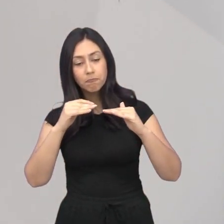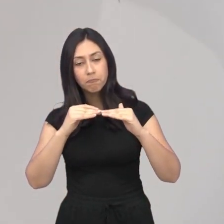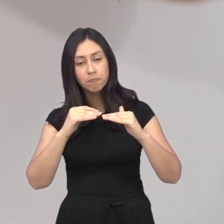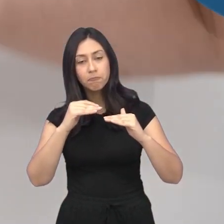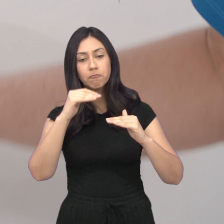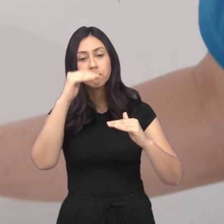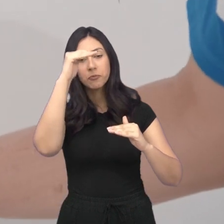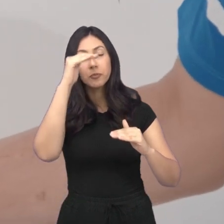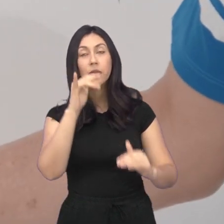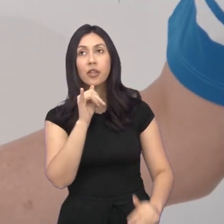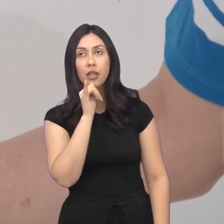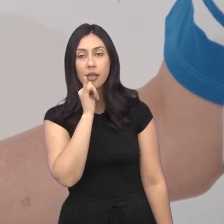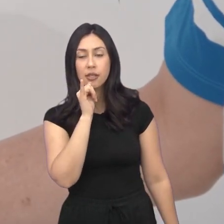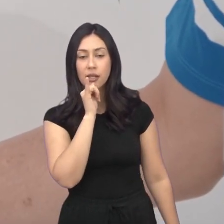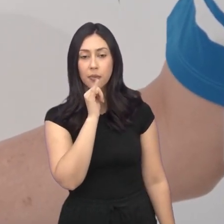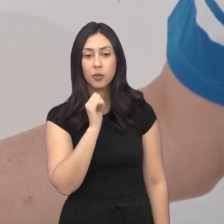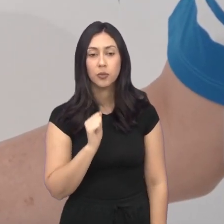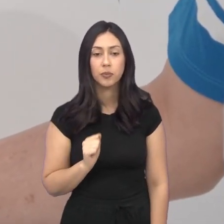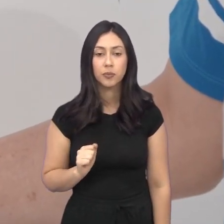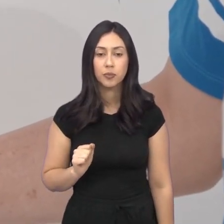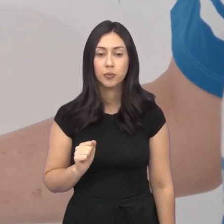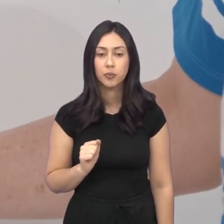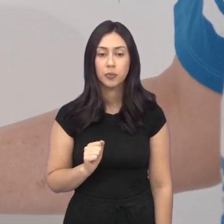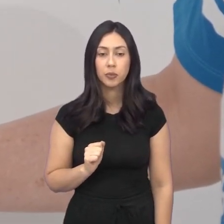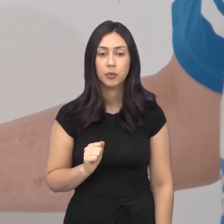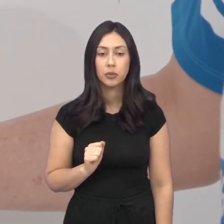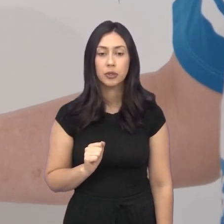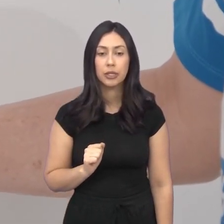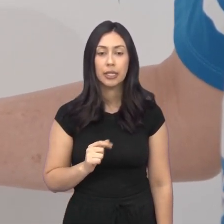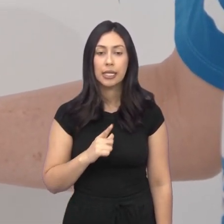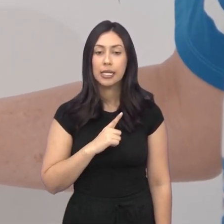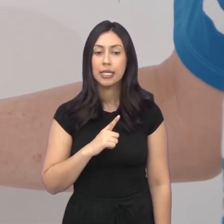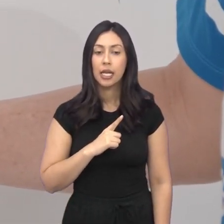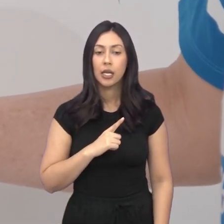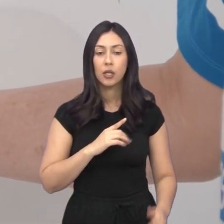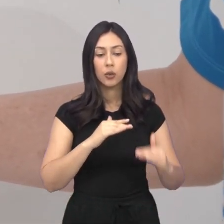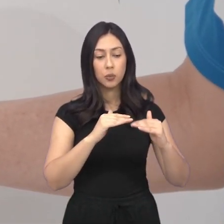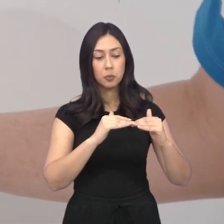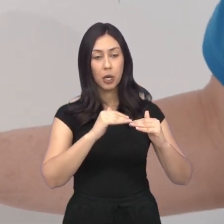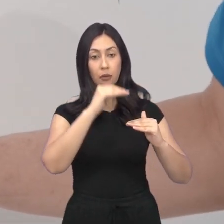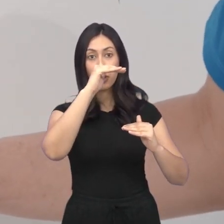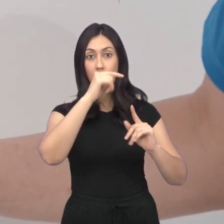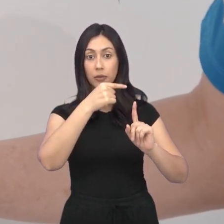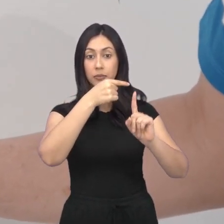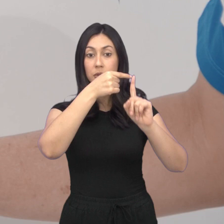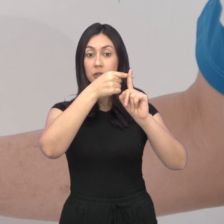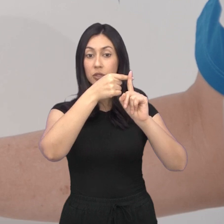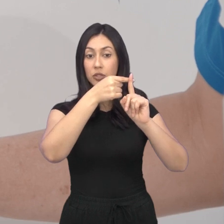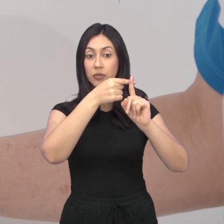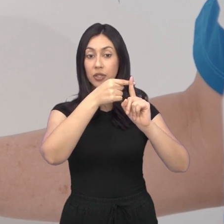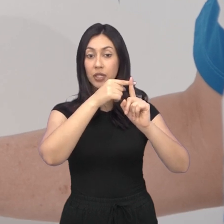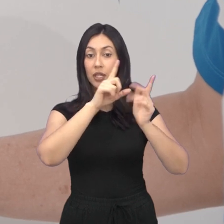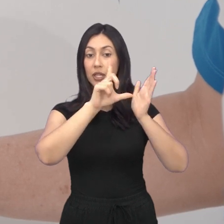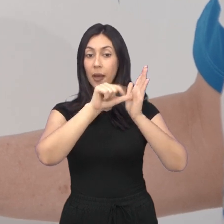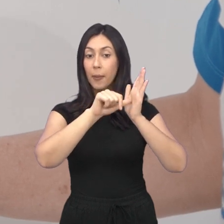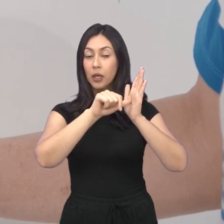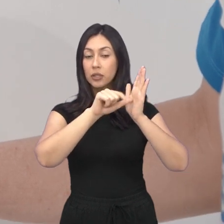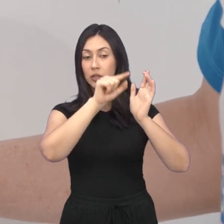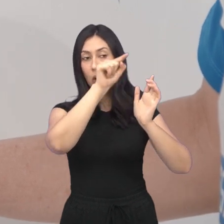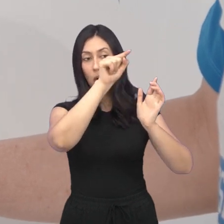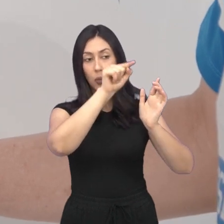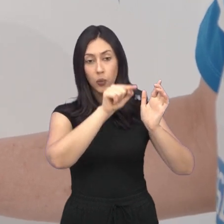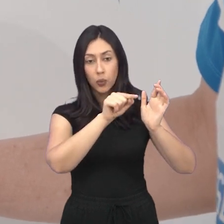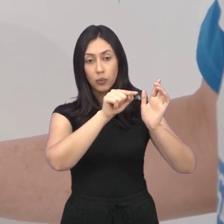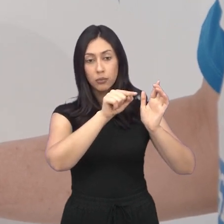em cima, né? Por exemplo, aqui, ó. A função tem esse valor, ela é positivo. Quando ela passa pelo 1, ela